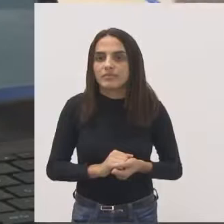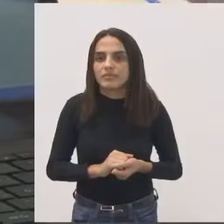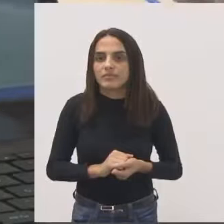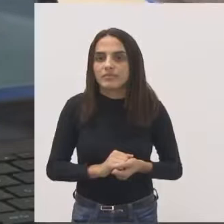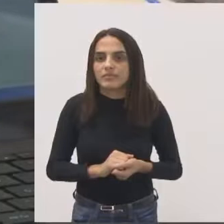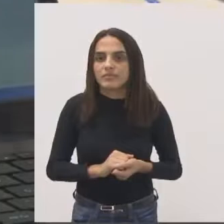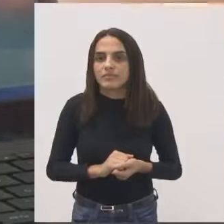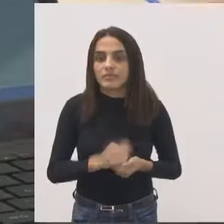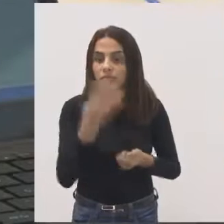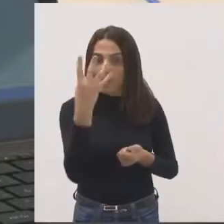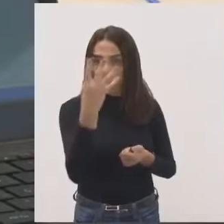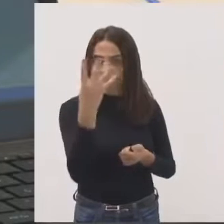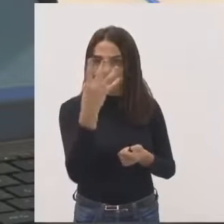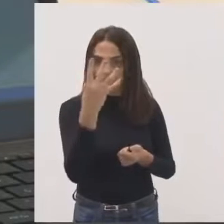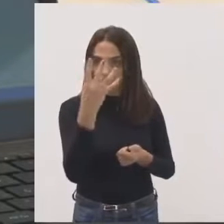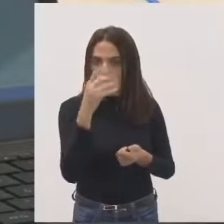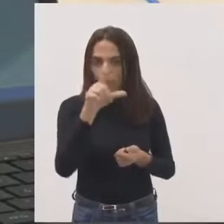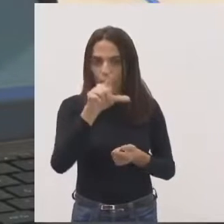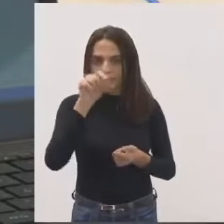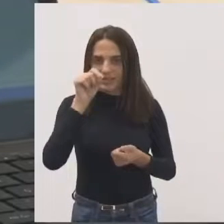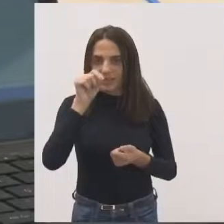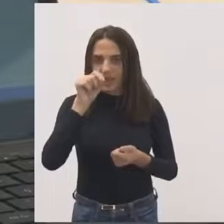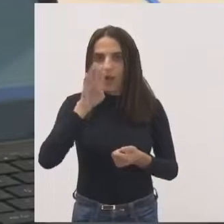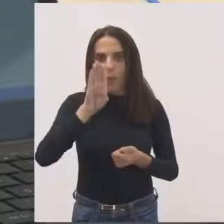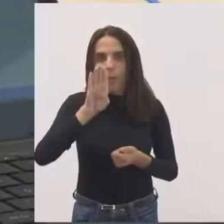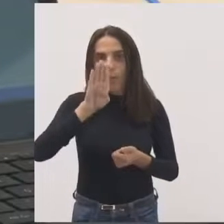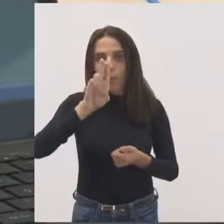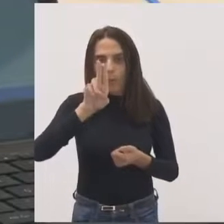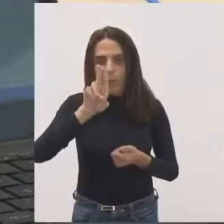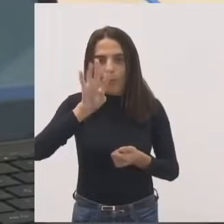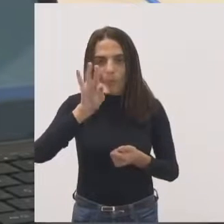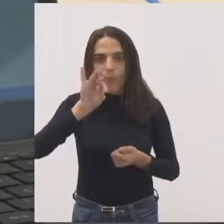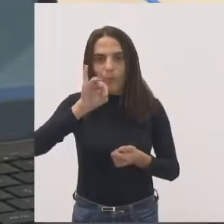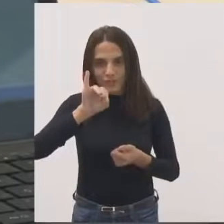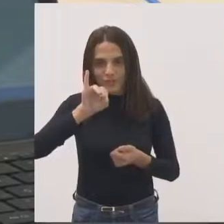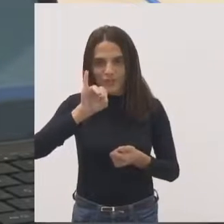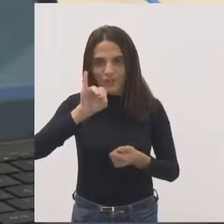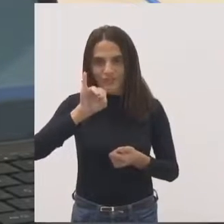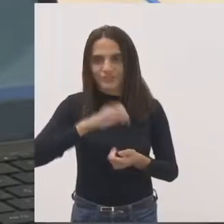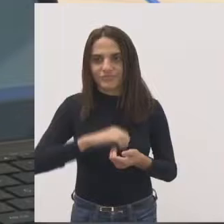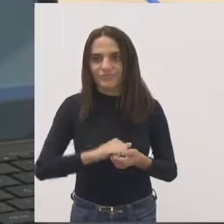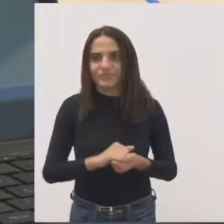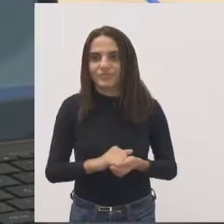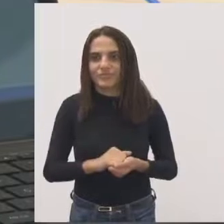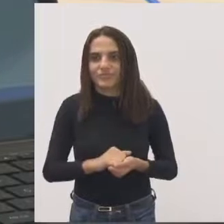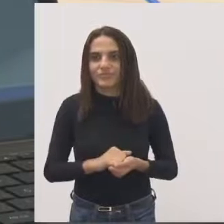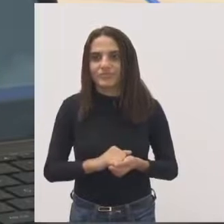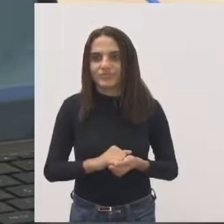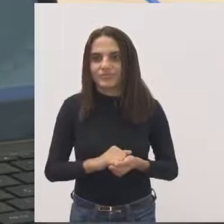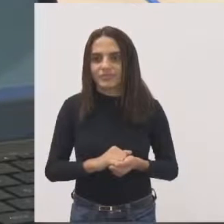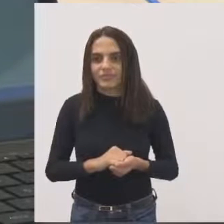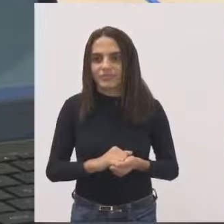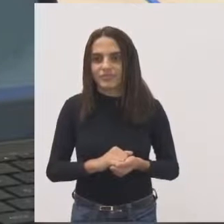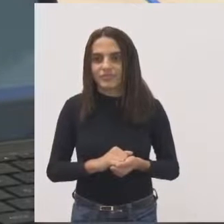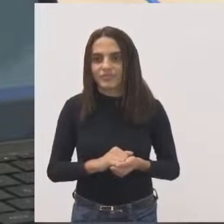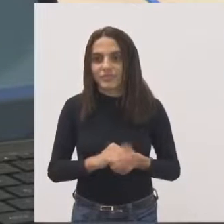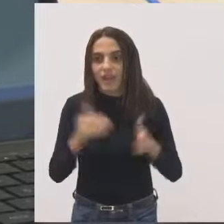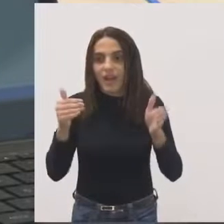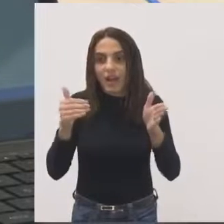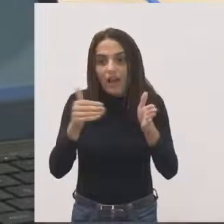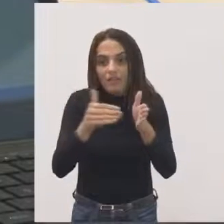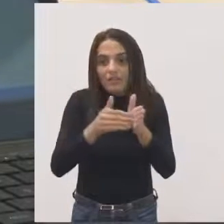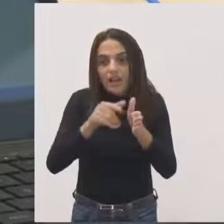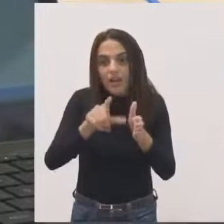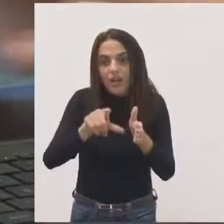2, 3, 4. Na quinta opção é o boot, tá bom? Então nós vamos descer aqui, ó, até chegar a opção